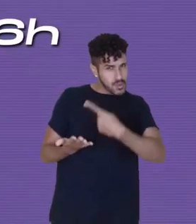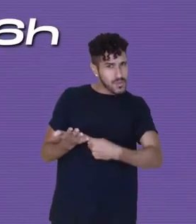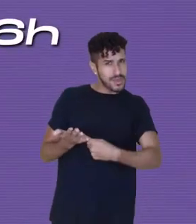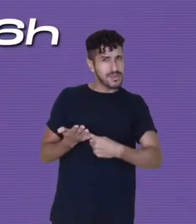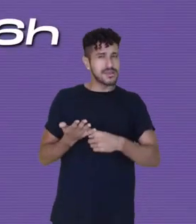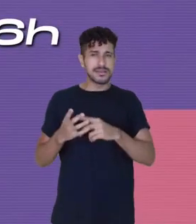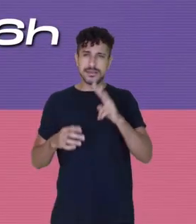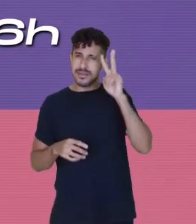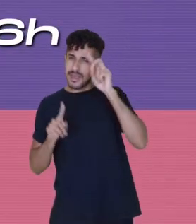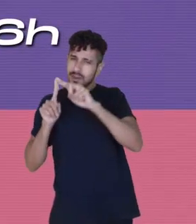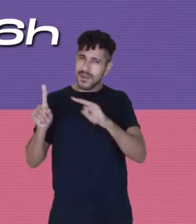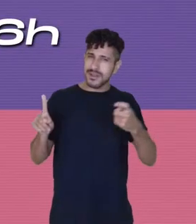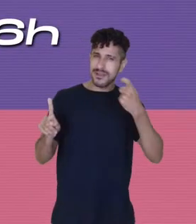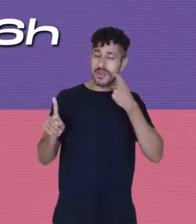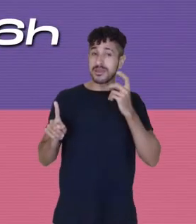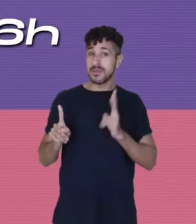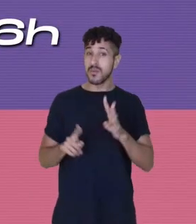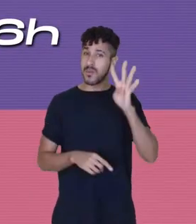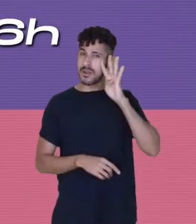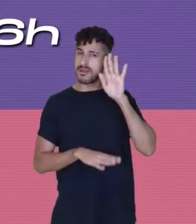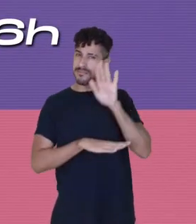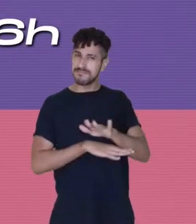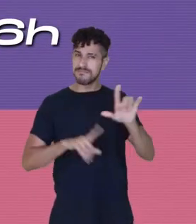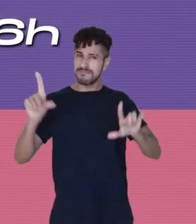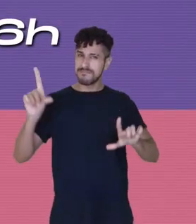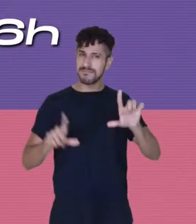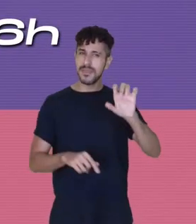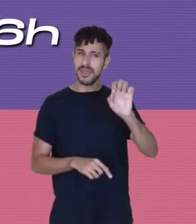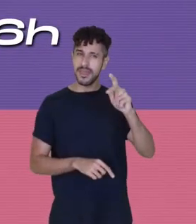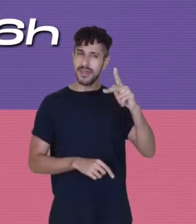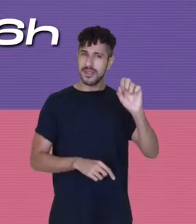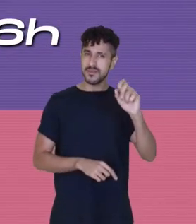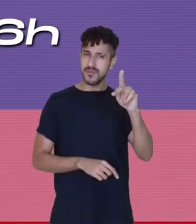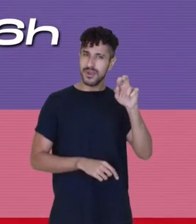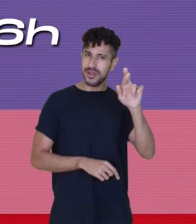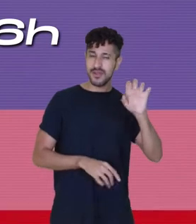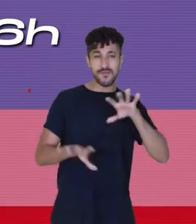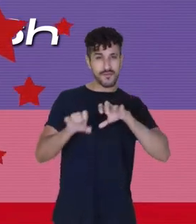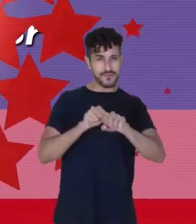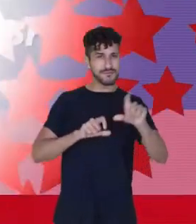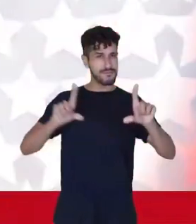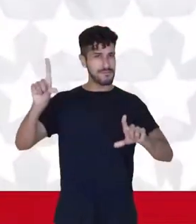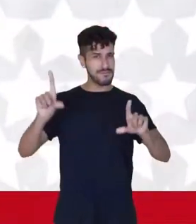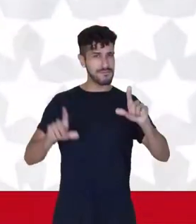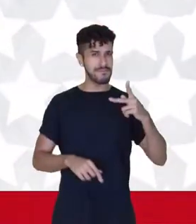segunda a sexta, a partir das 16h, tem TV Elas por Elas Formação na TV PT.